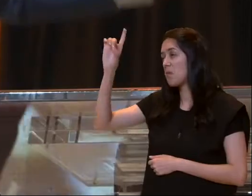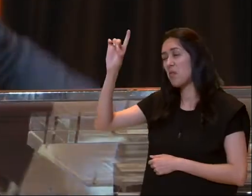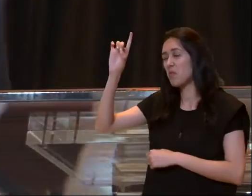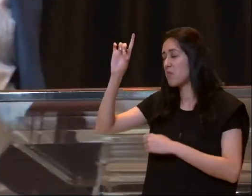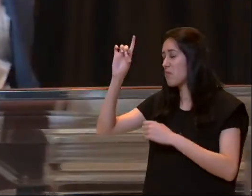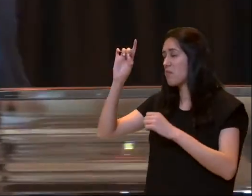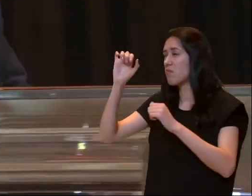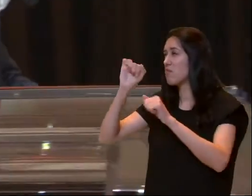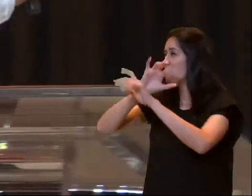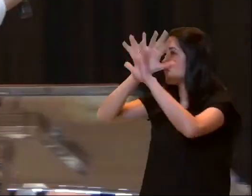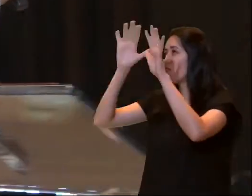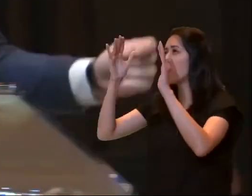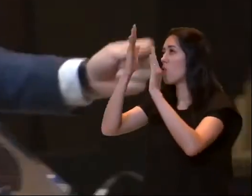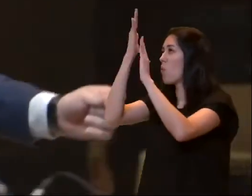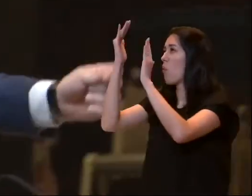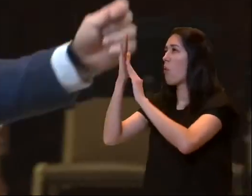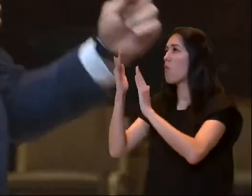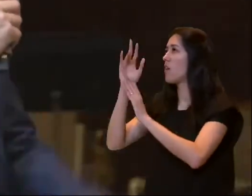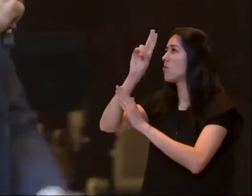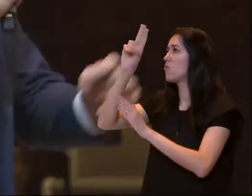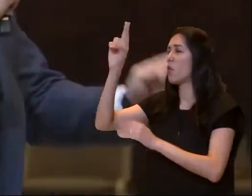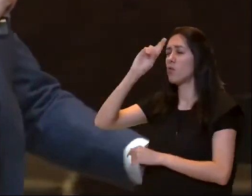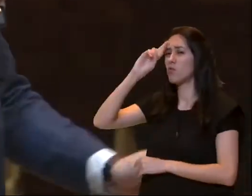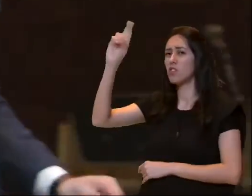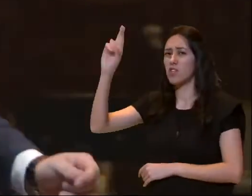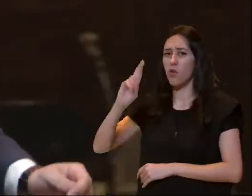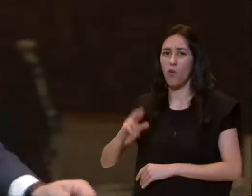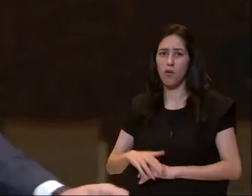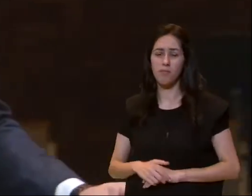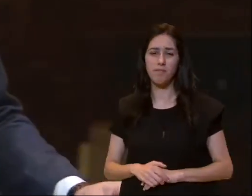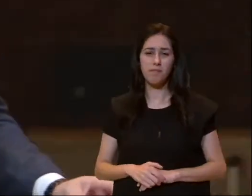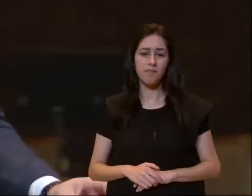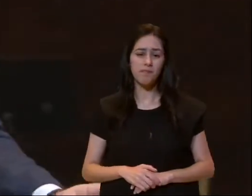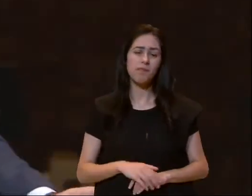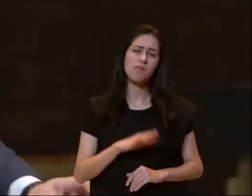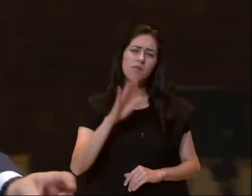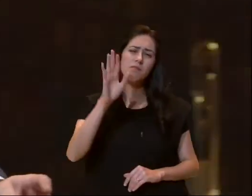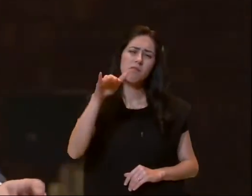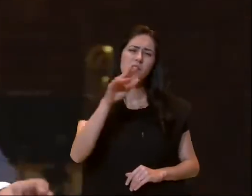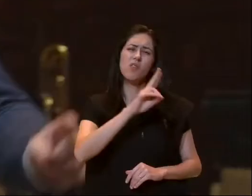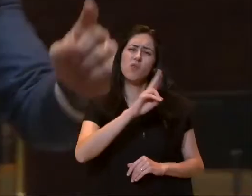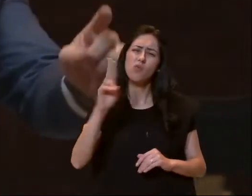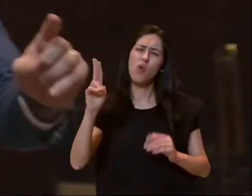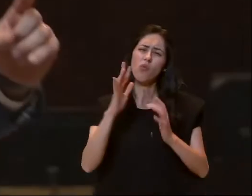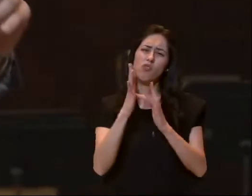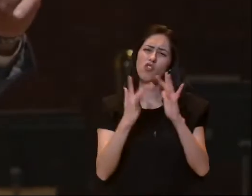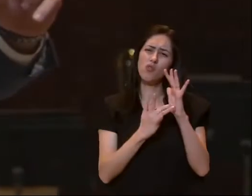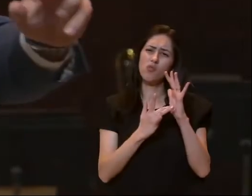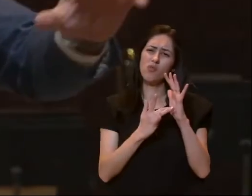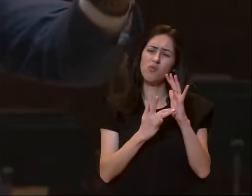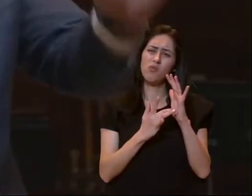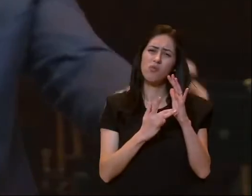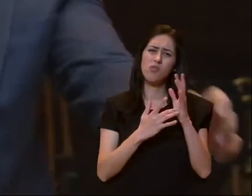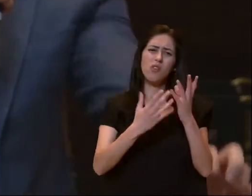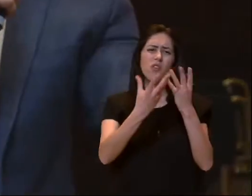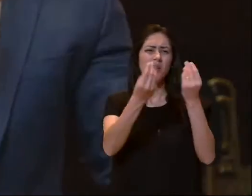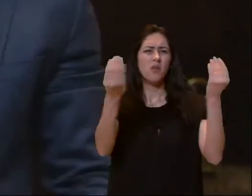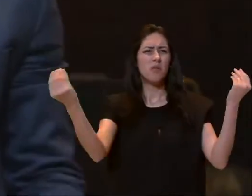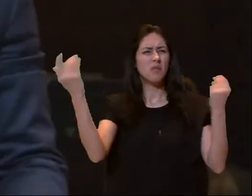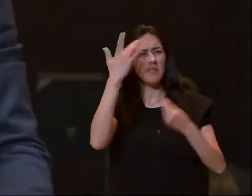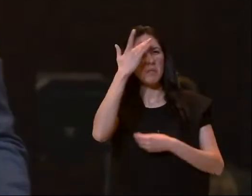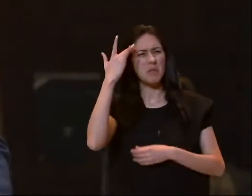seja o nome do Senhor. Ei, em nome de Jesus. Tem muita gente